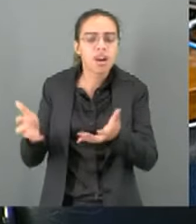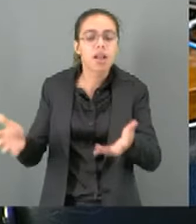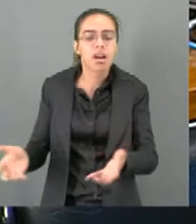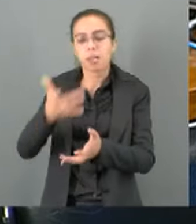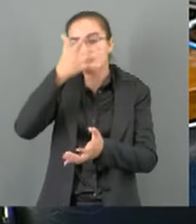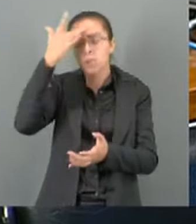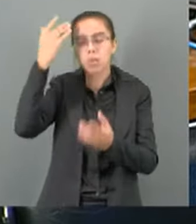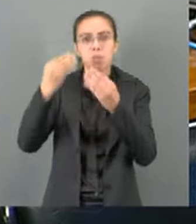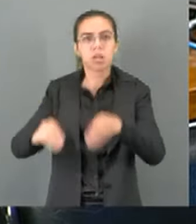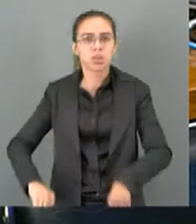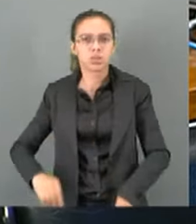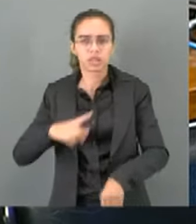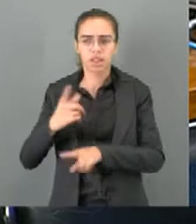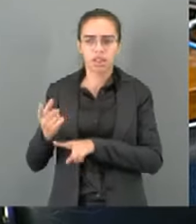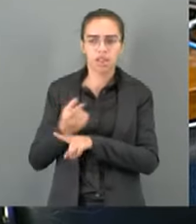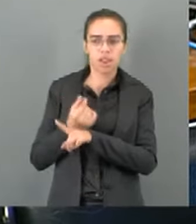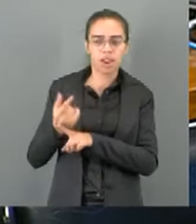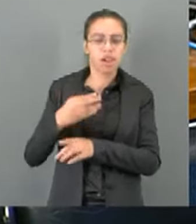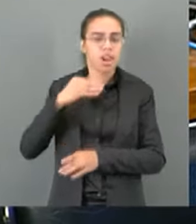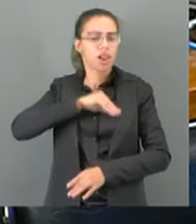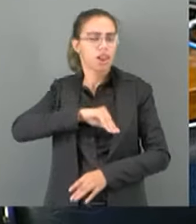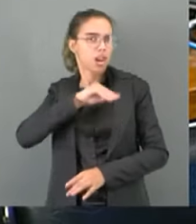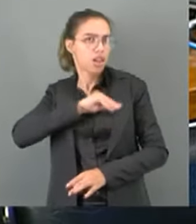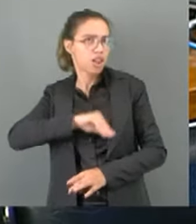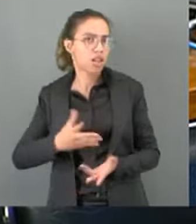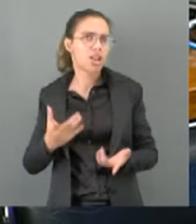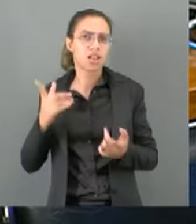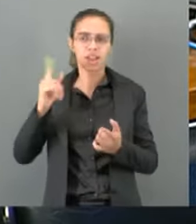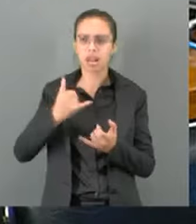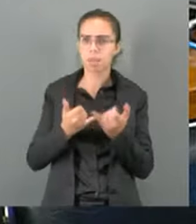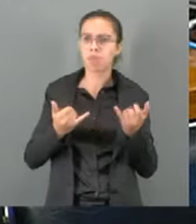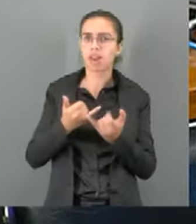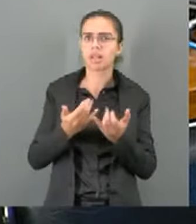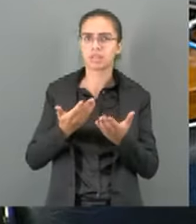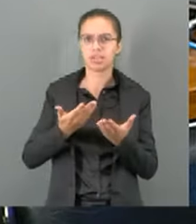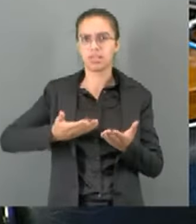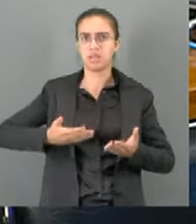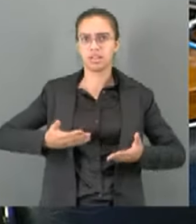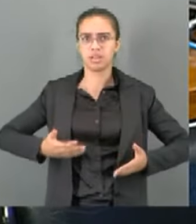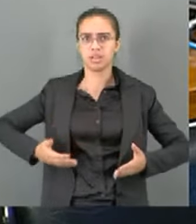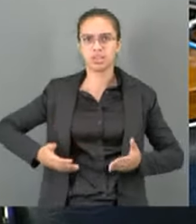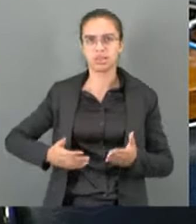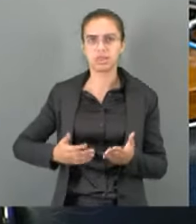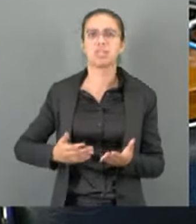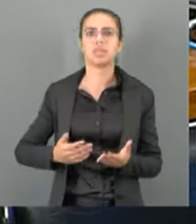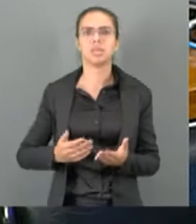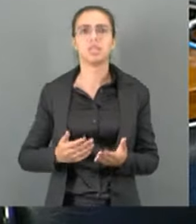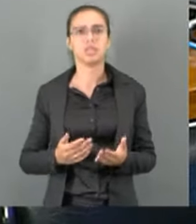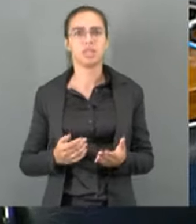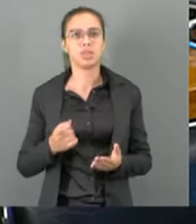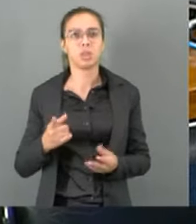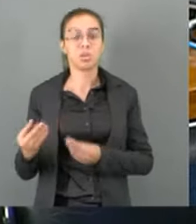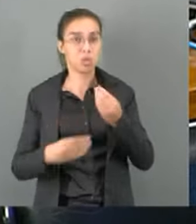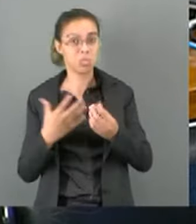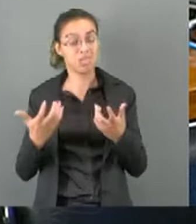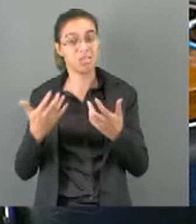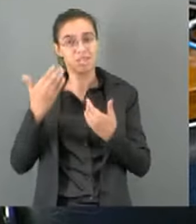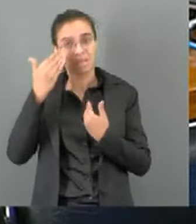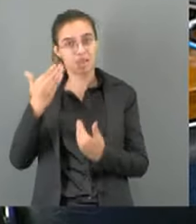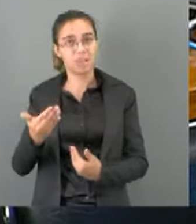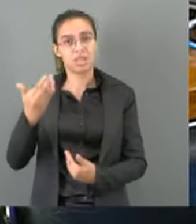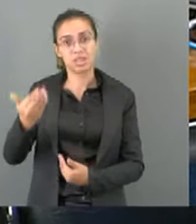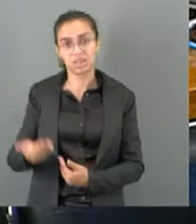ganham muito dinheiro, eles, né? Porque aquilo é um arapuca, é uma armadilha. E eu queria lhe perguntar só sobre isso, já lhe agradecendo